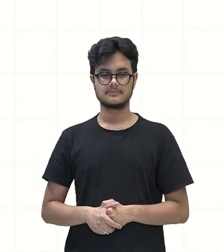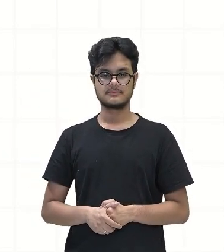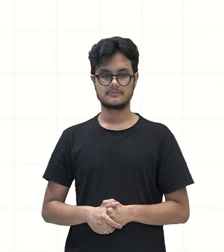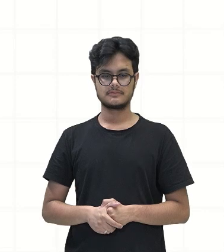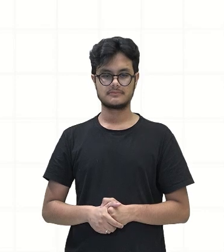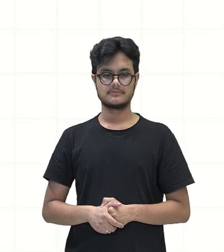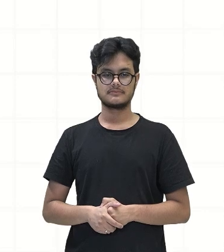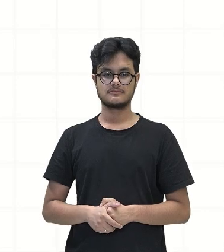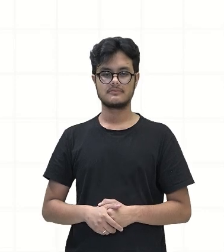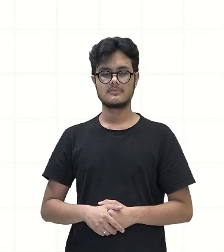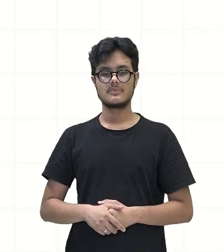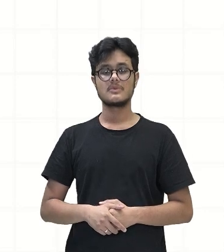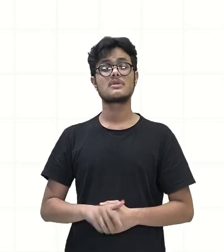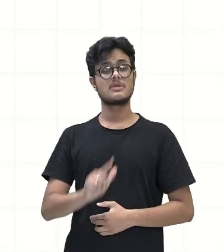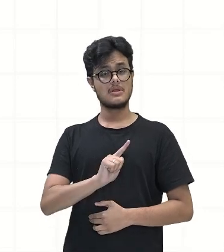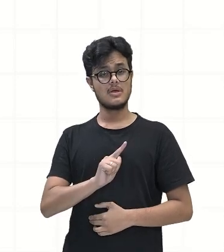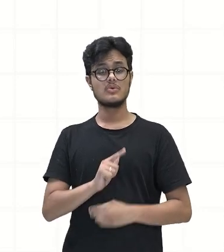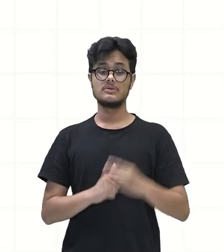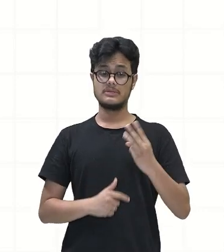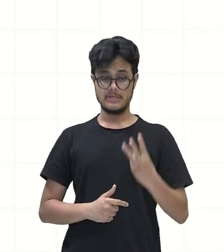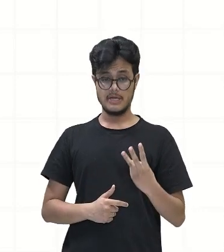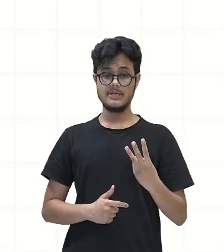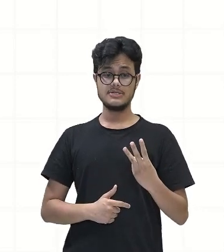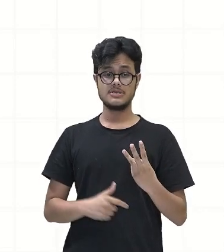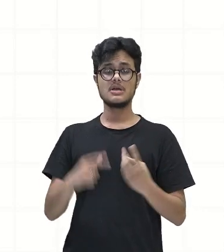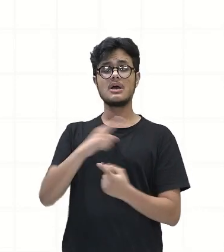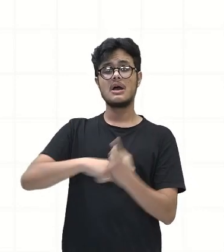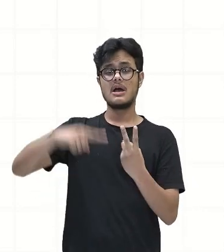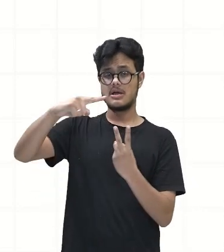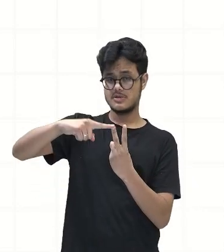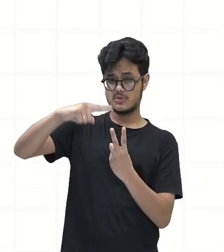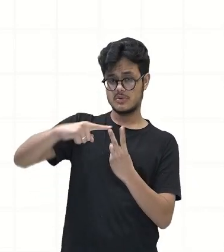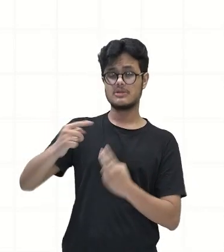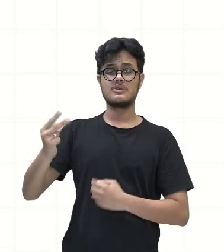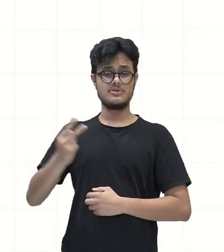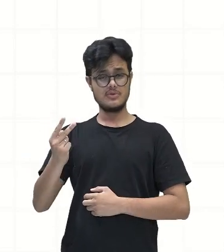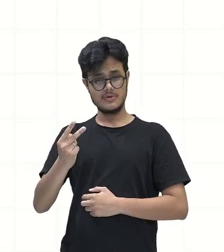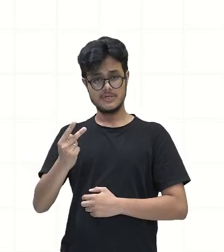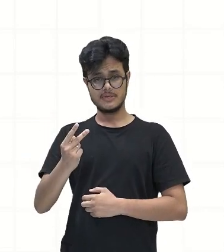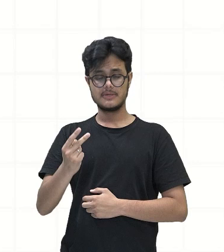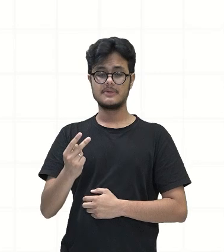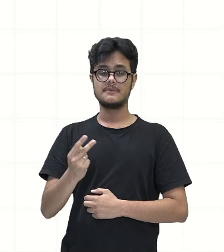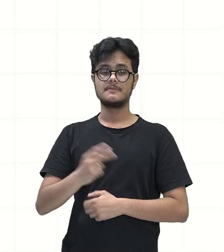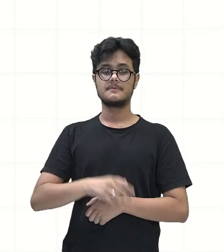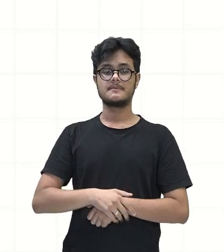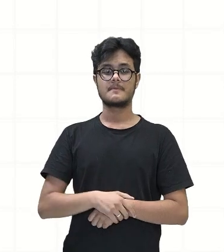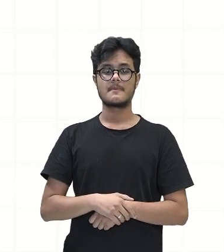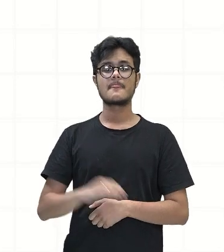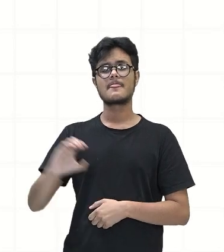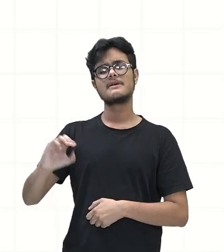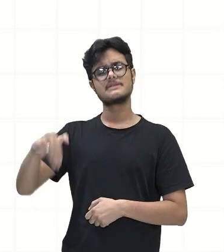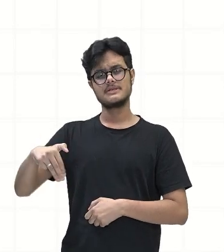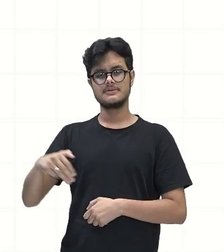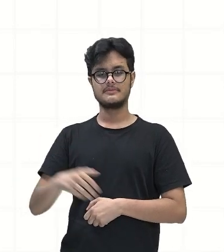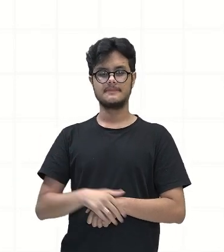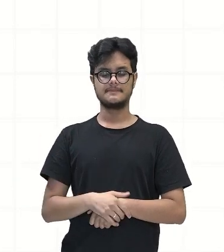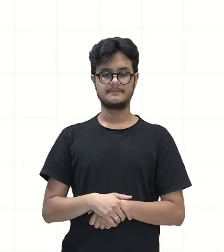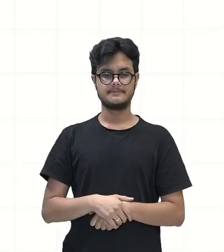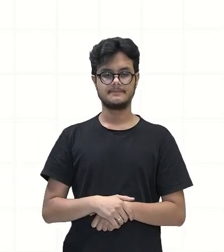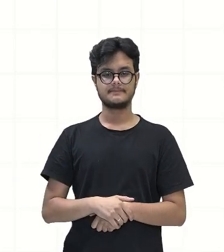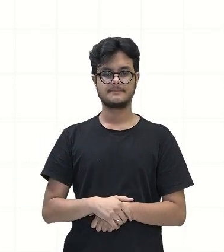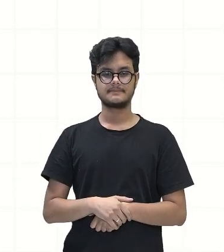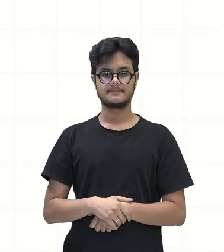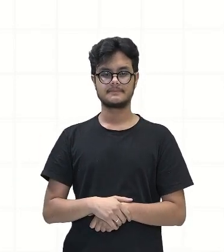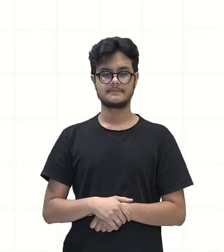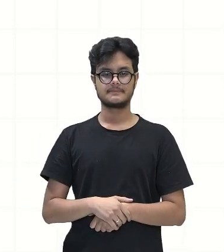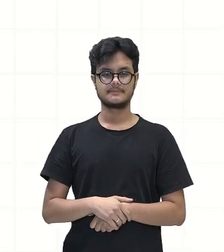do lado, 3, raiz quadrada de 2. Aí, coloco centímetro, né, porque a minha medida estava em centímetros.